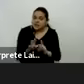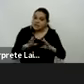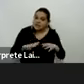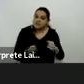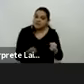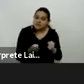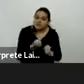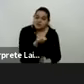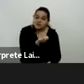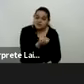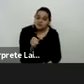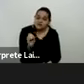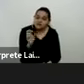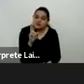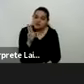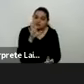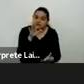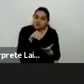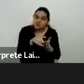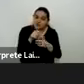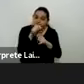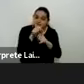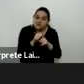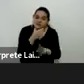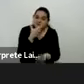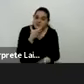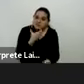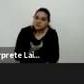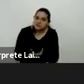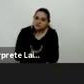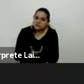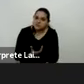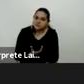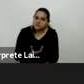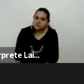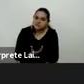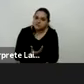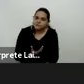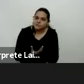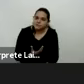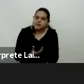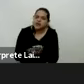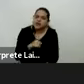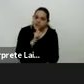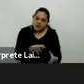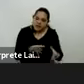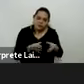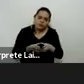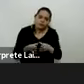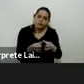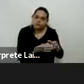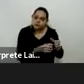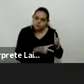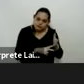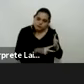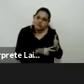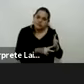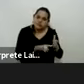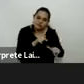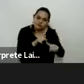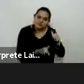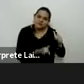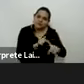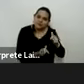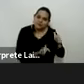até dezembro, eu estou me referindo como instituição, foram as entidades sindicais, através